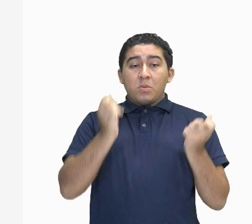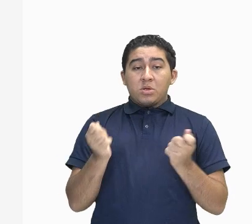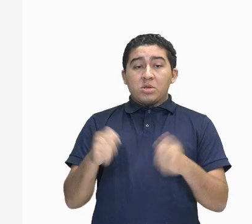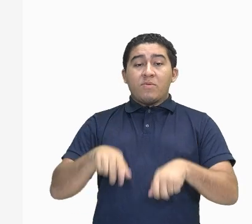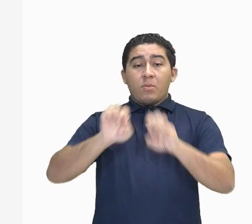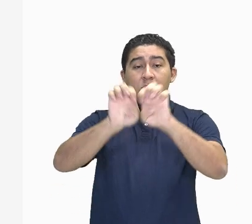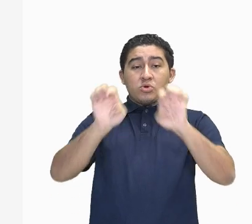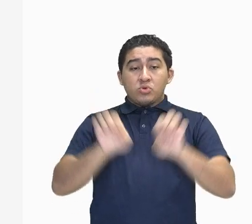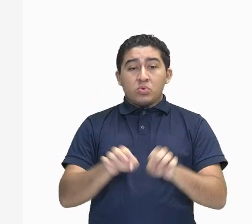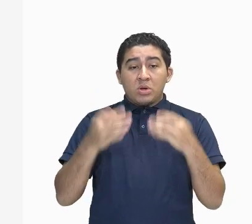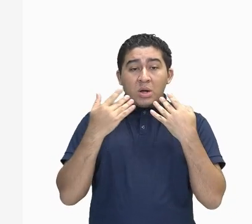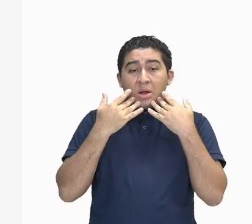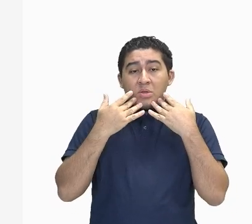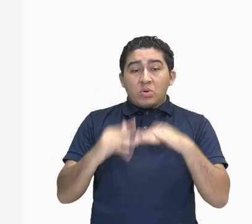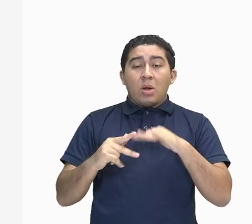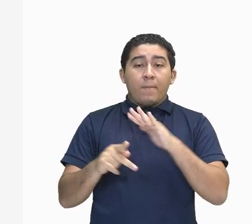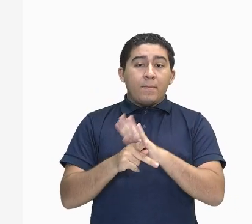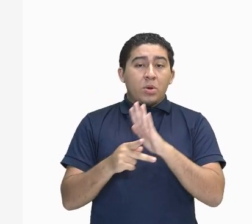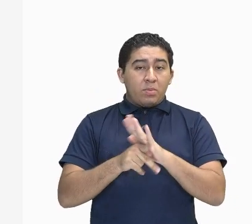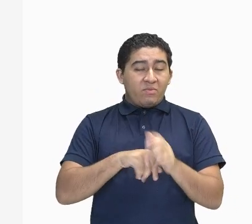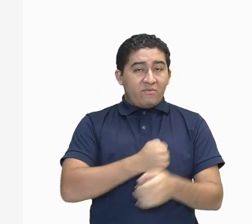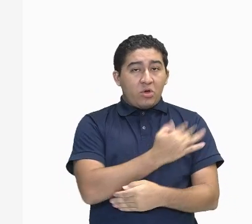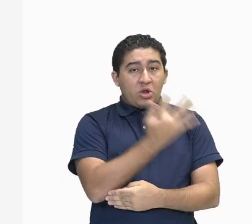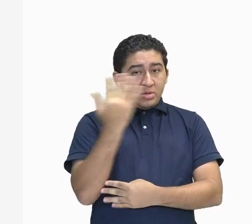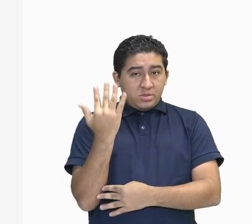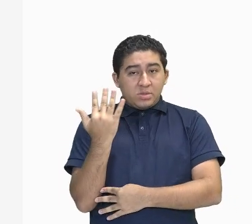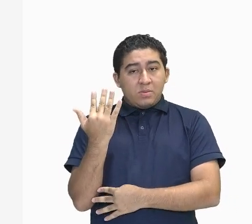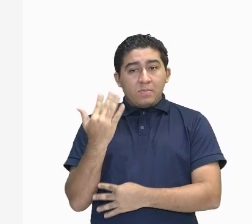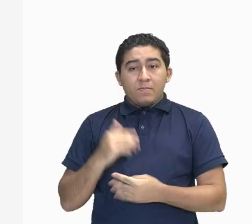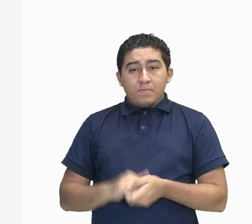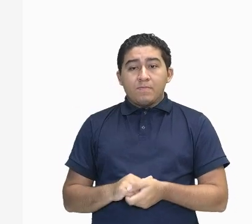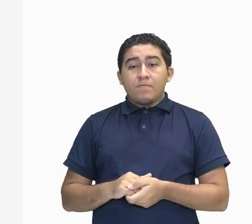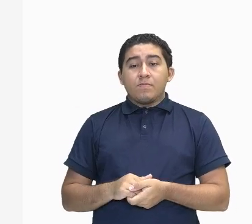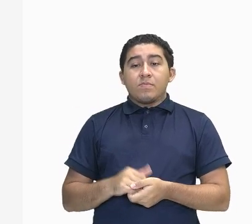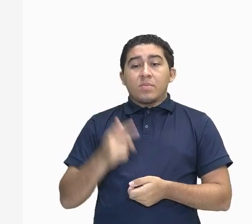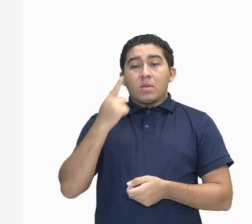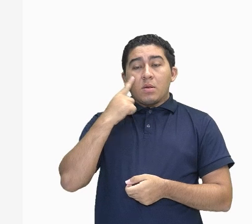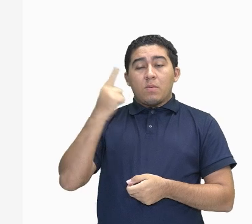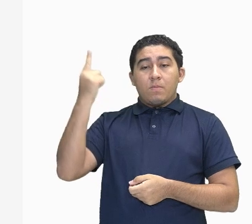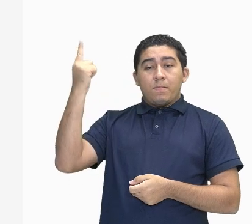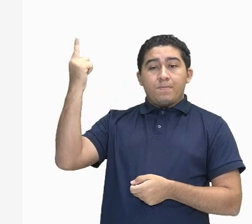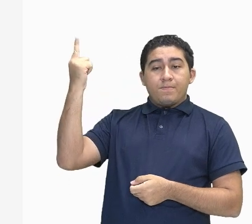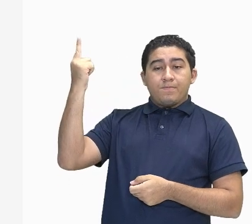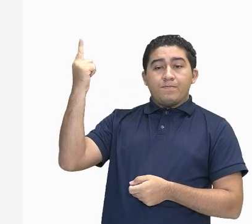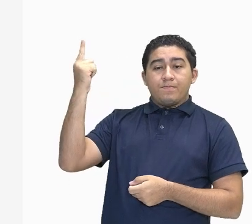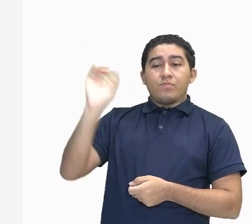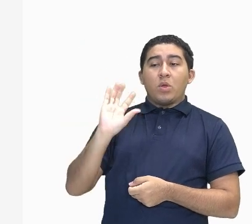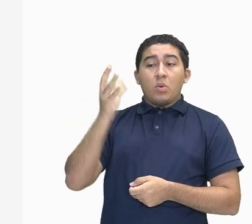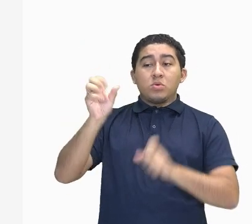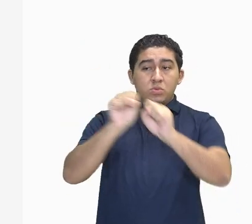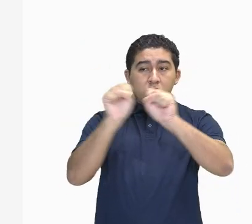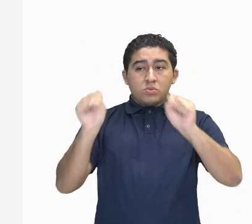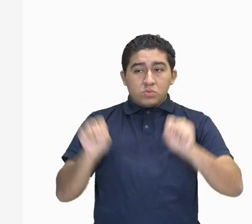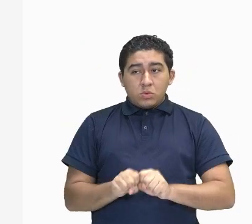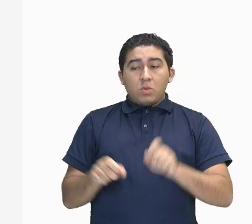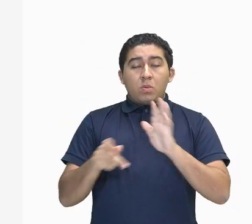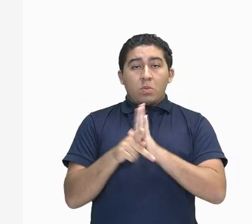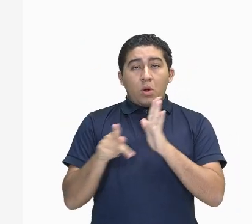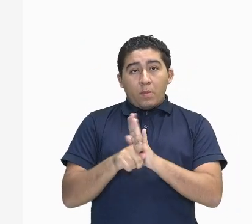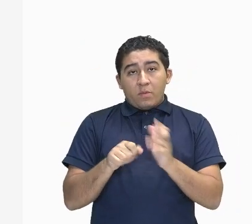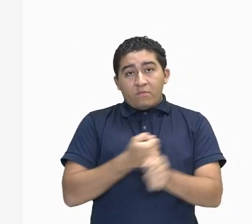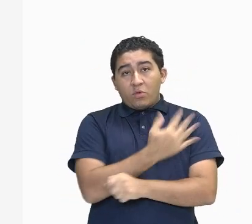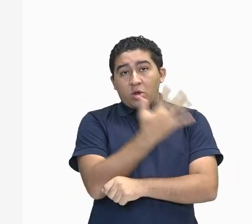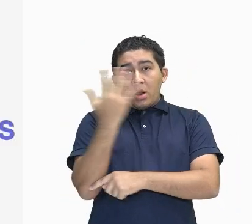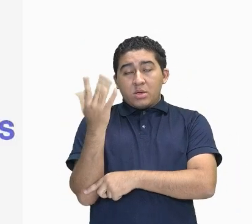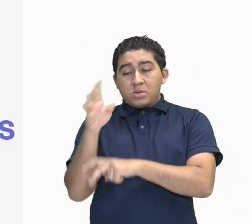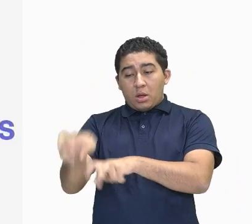estrutura natural das florestas. Essas áreas, gente, onde ocorrem os sistemas agroflorestais,